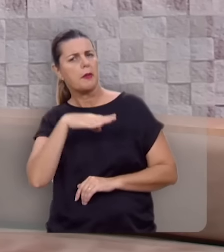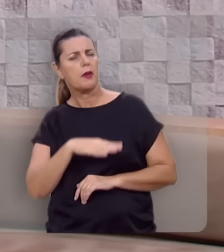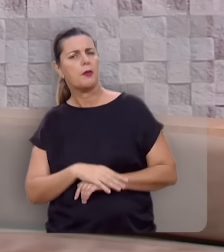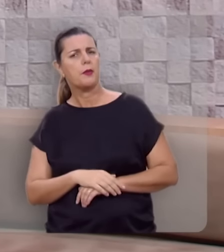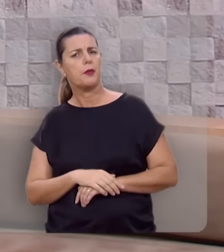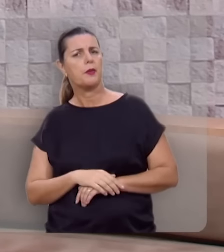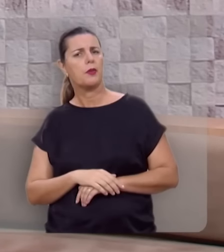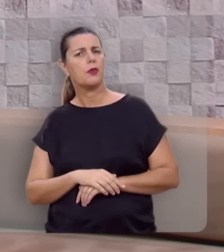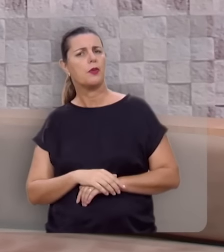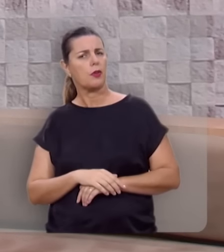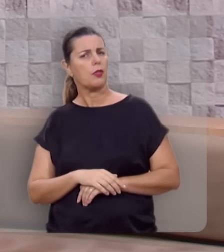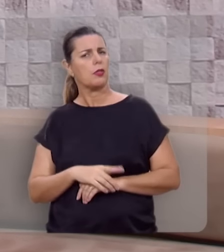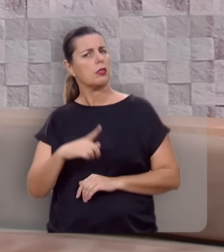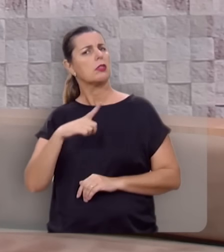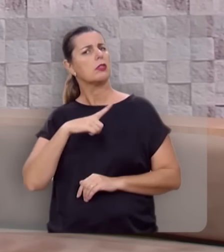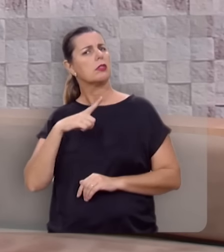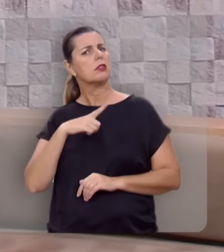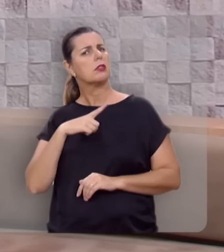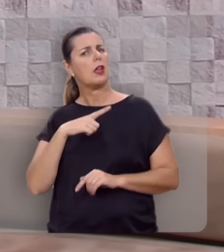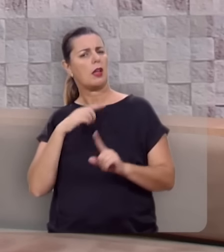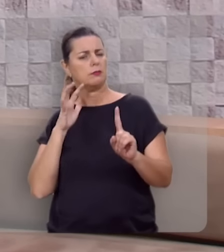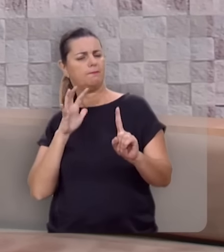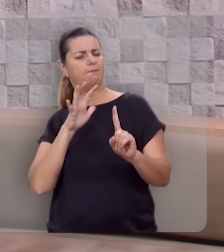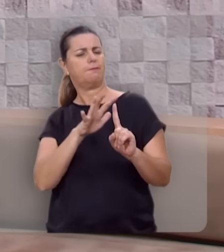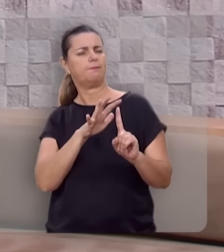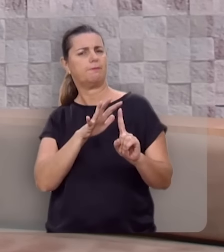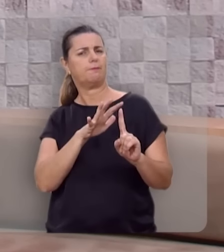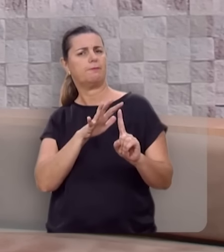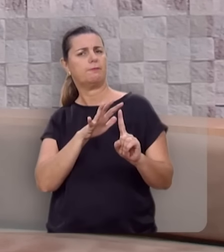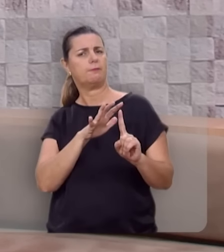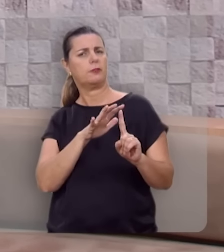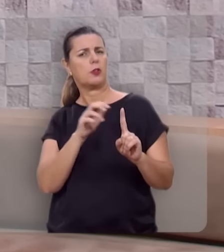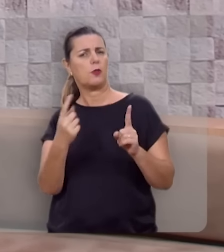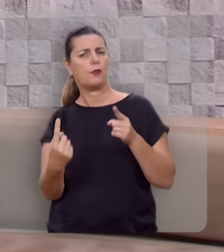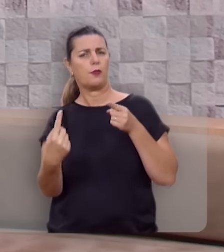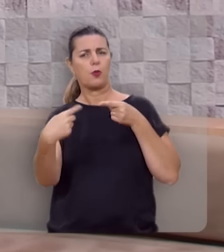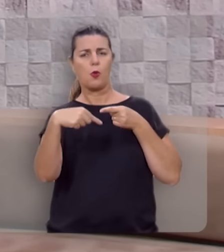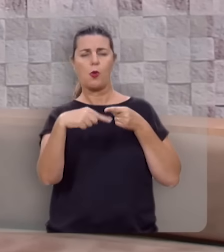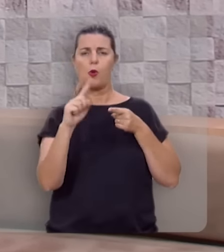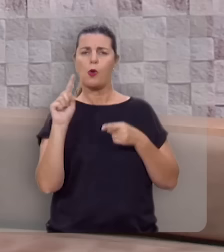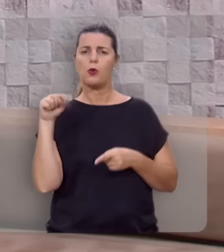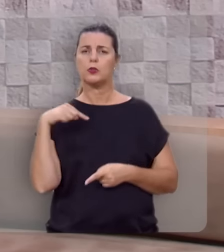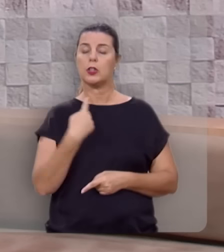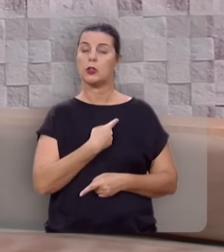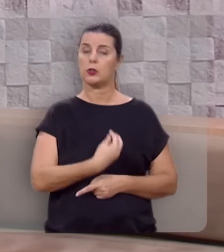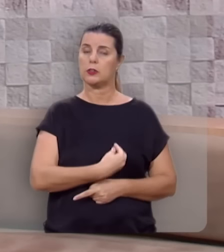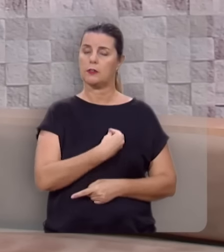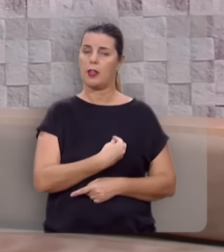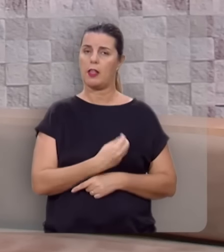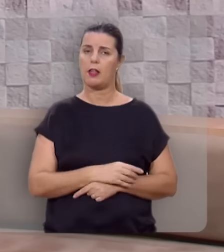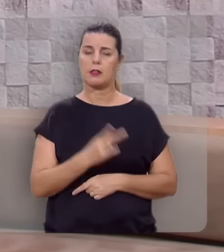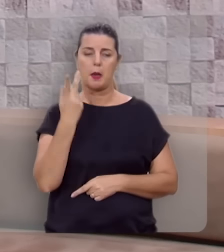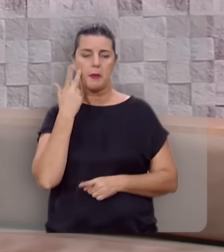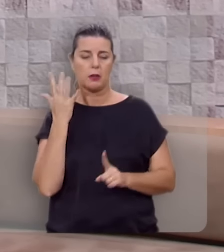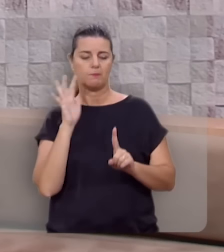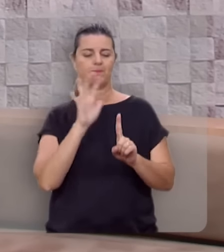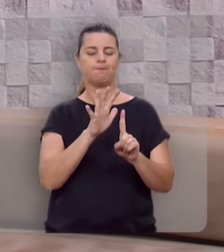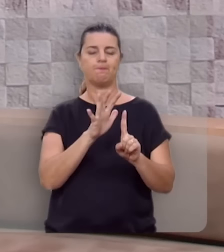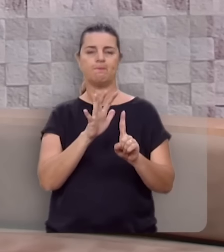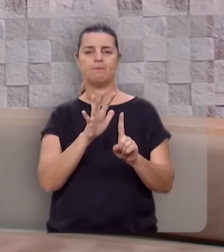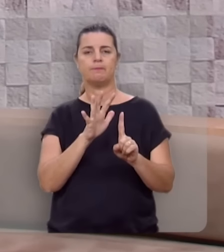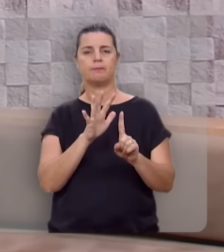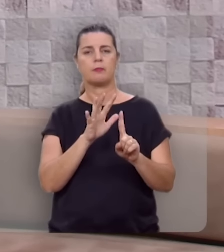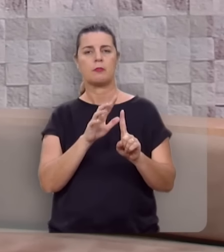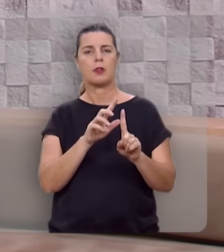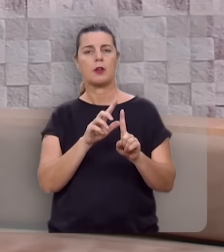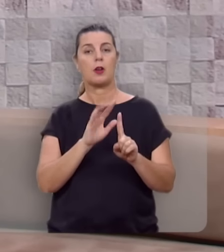mal. Existe um ataque frontal de forças invisíveis para nos atingir.